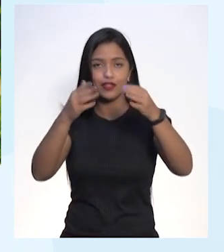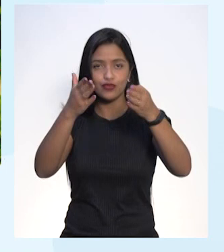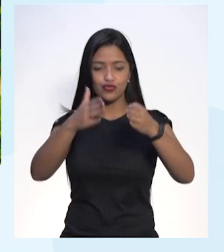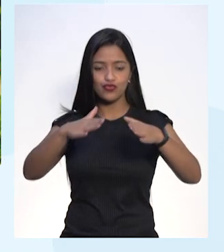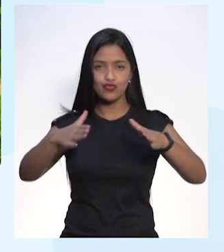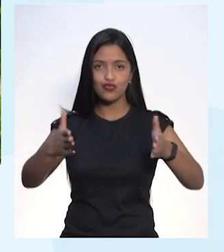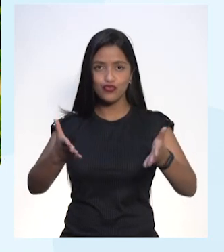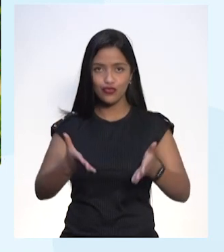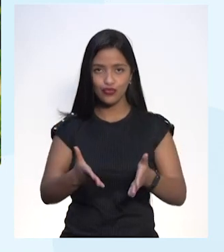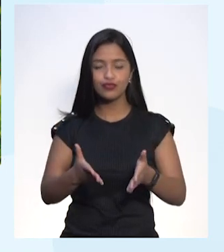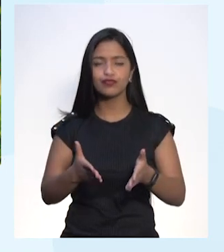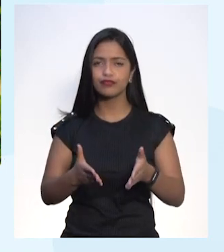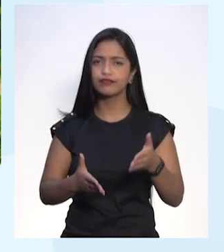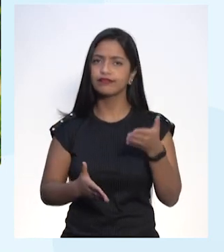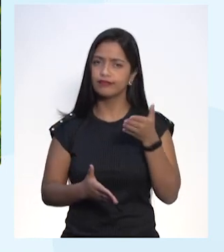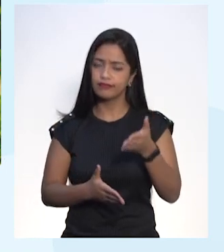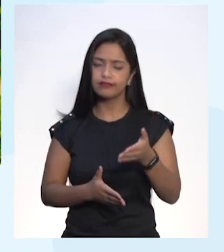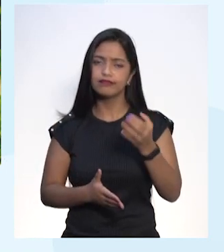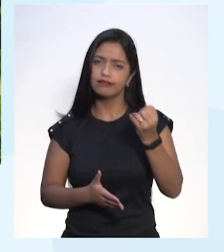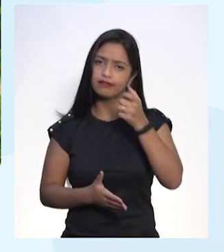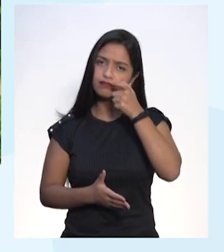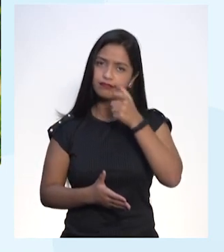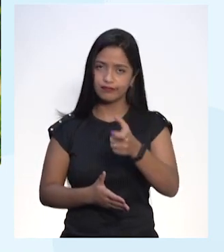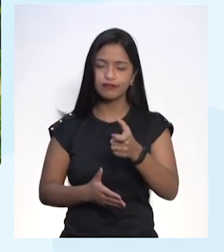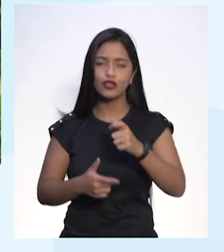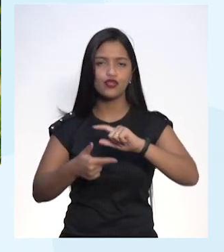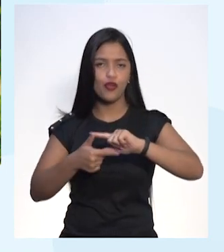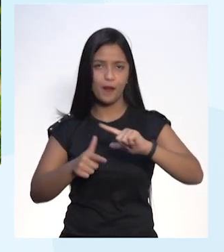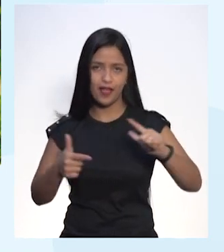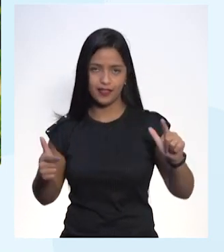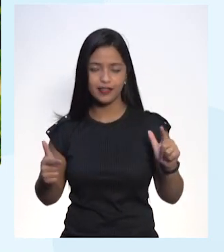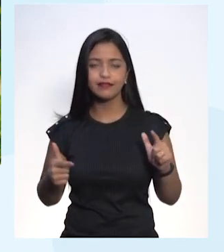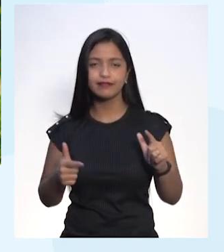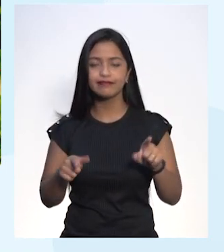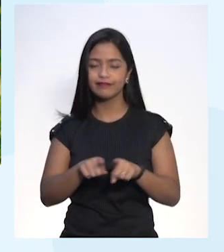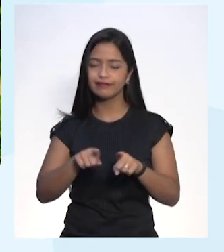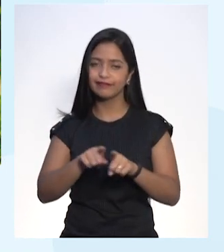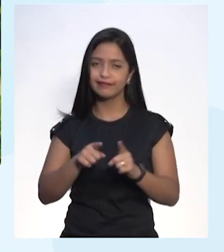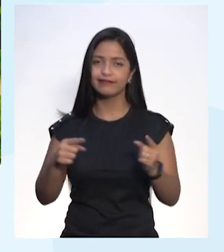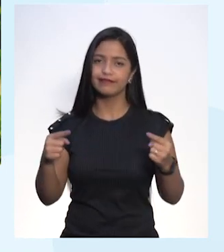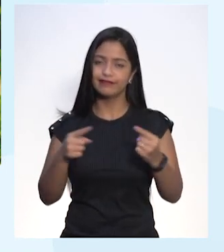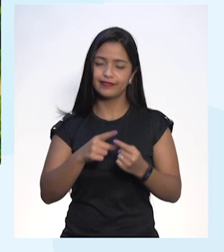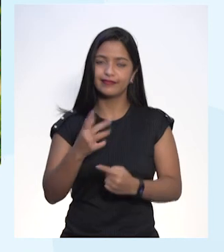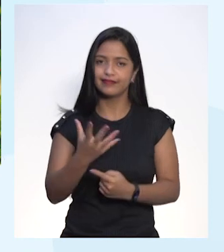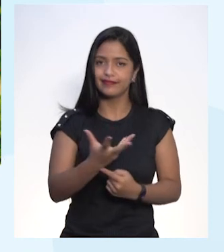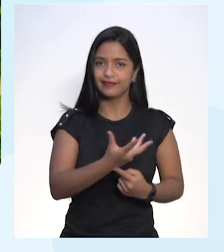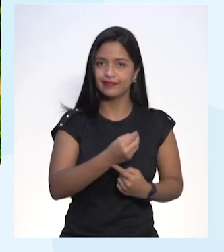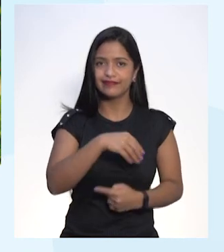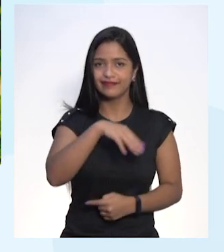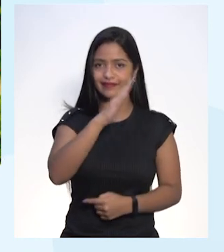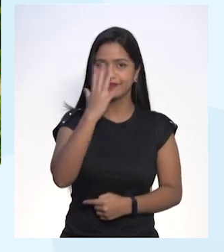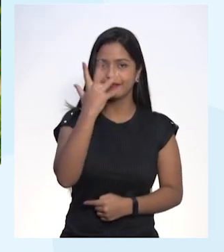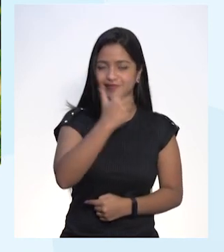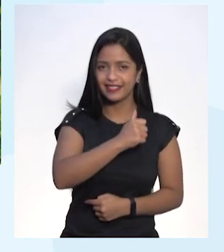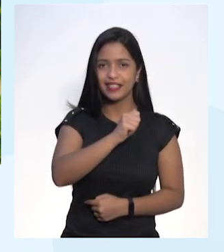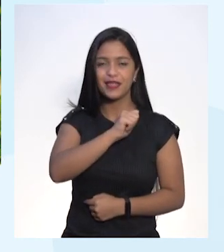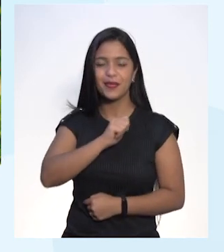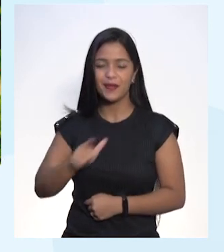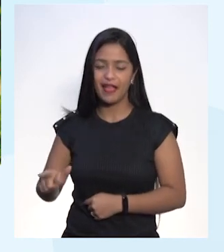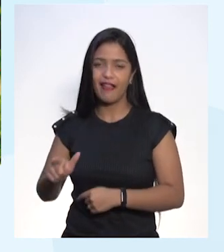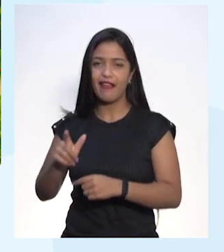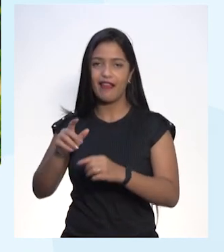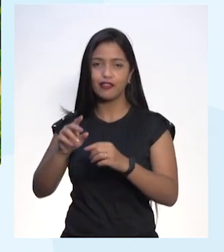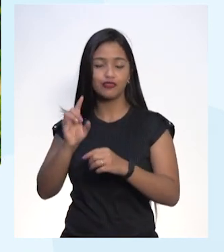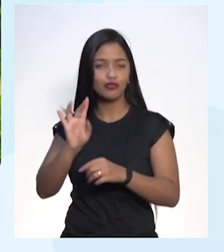são muito interessantes geometricamente e artisticamente são até mais interessantes que as linhas retas. Oscar Niemeyer que o diga,